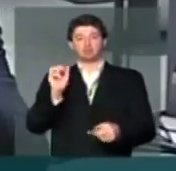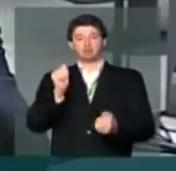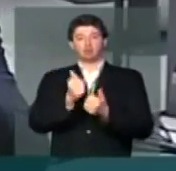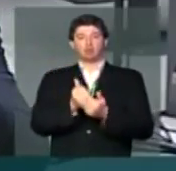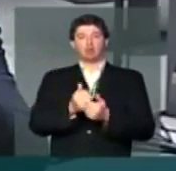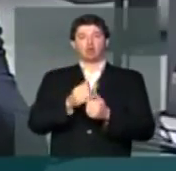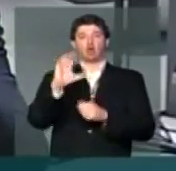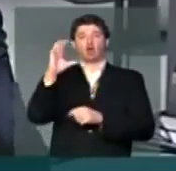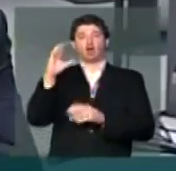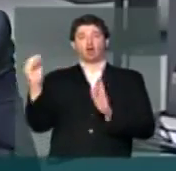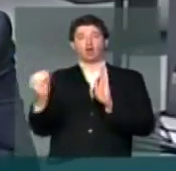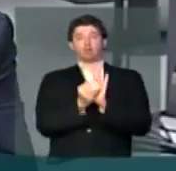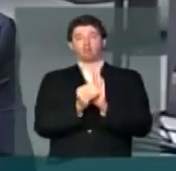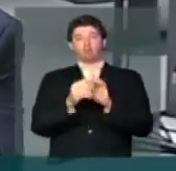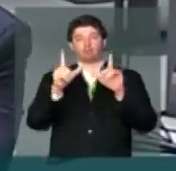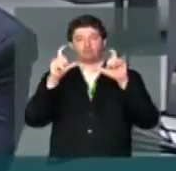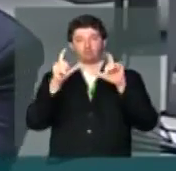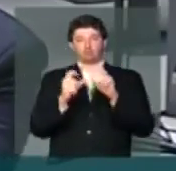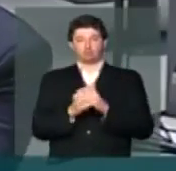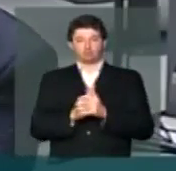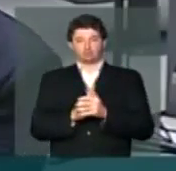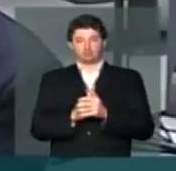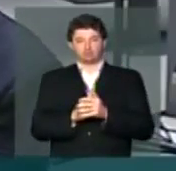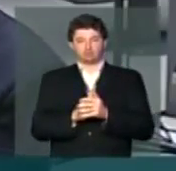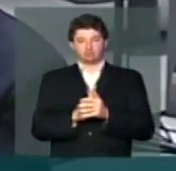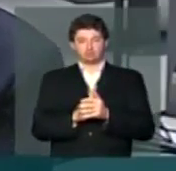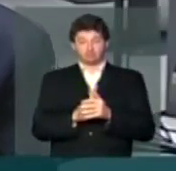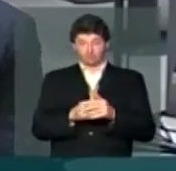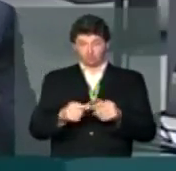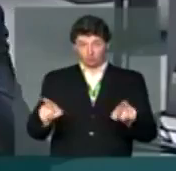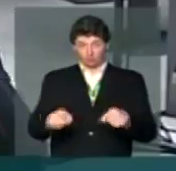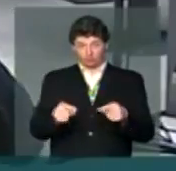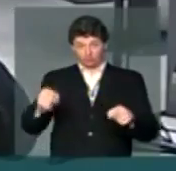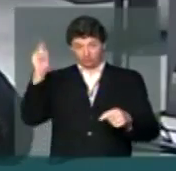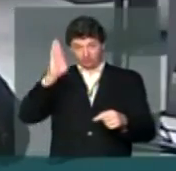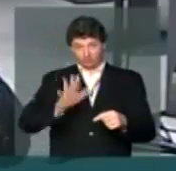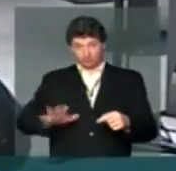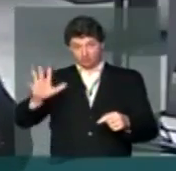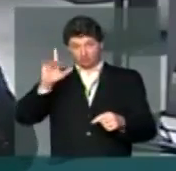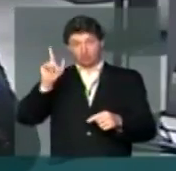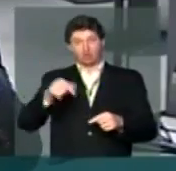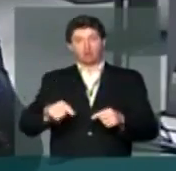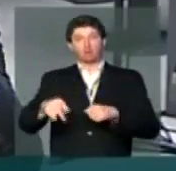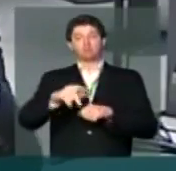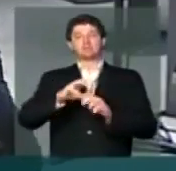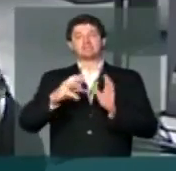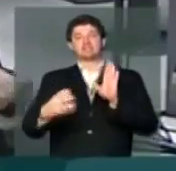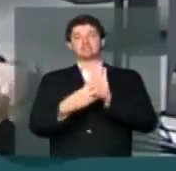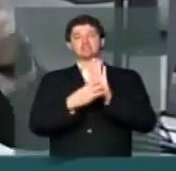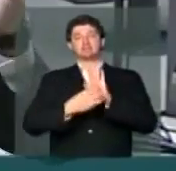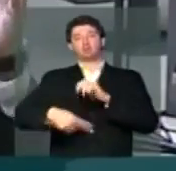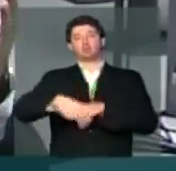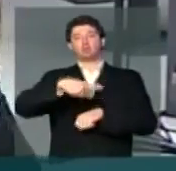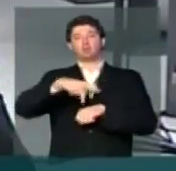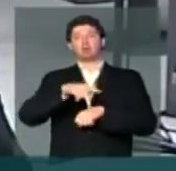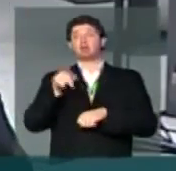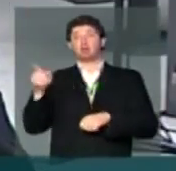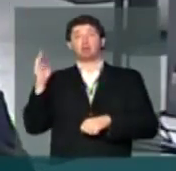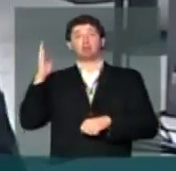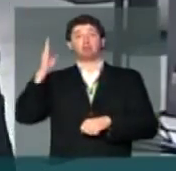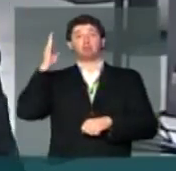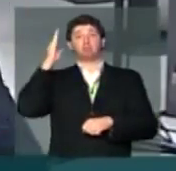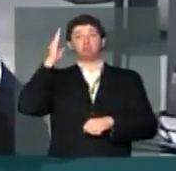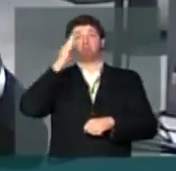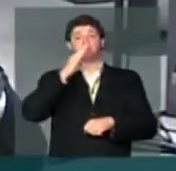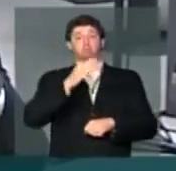garrafa de Coca-Cola. Porque aquele hino nacional para ele simbolizava a pátria. Aquele andou pelos 4 cantos desse